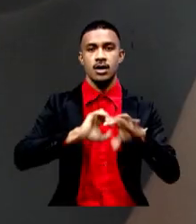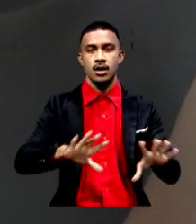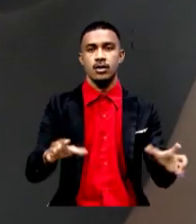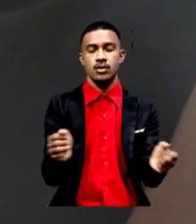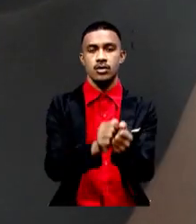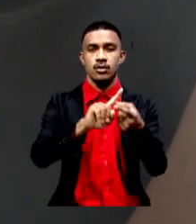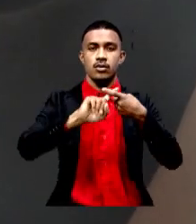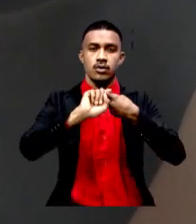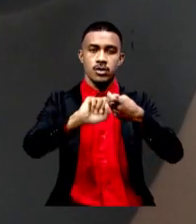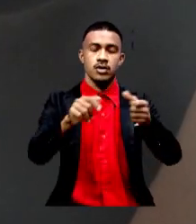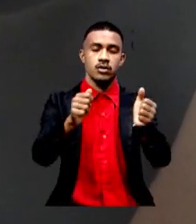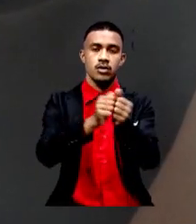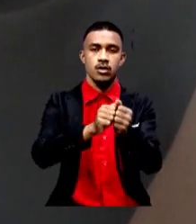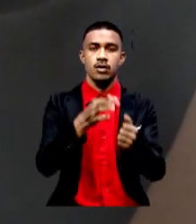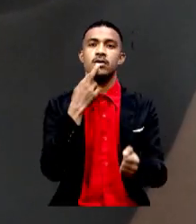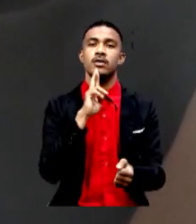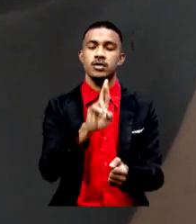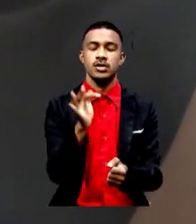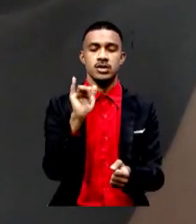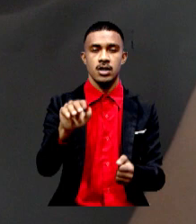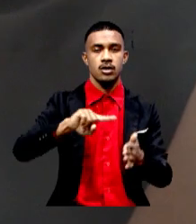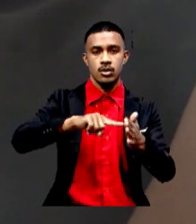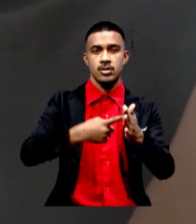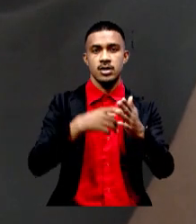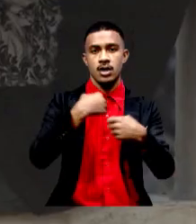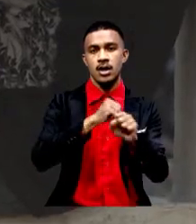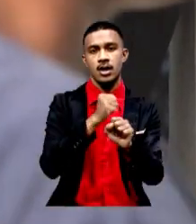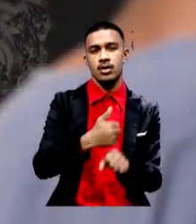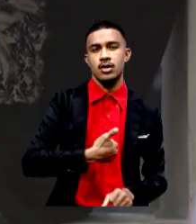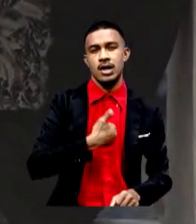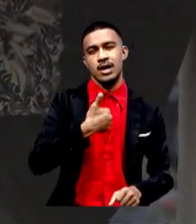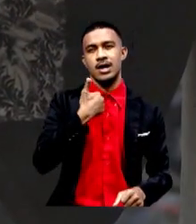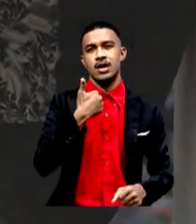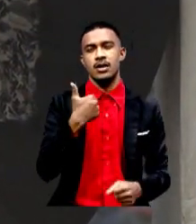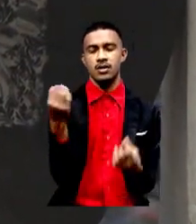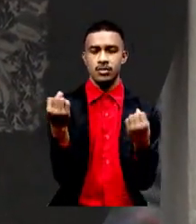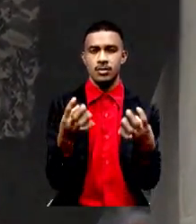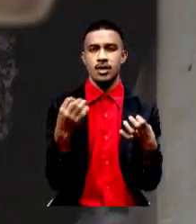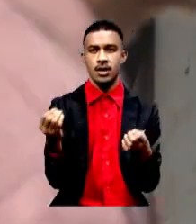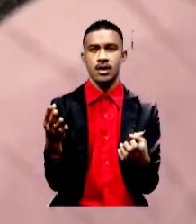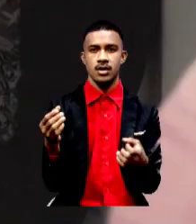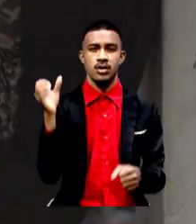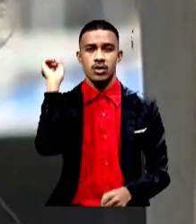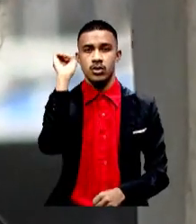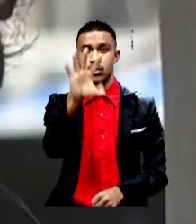realidade, por exemplo. Significa sira komesa halo atitude oyoi, tuda ema,